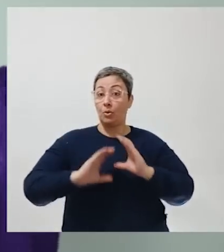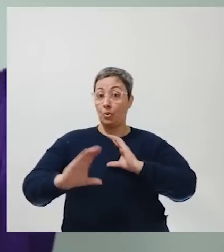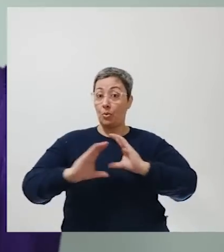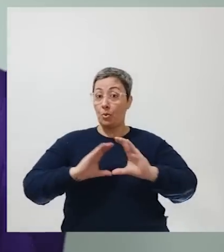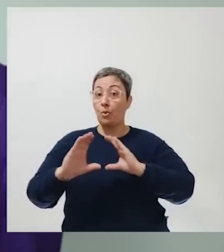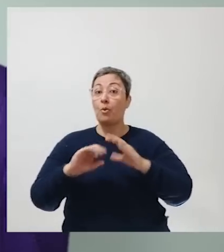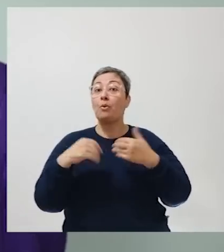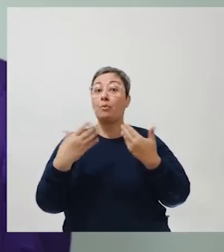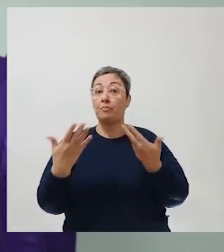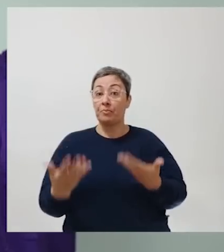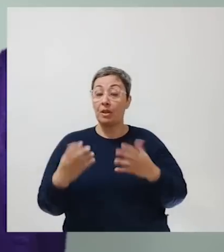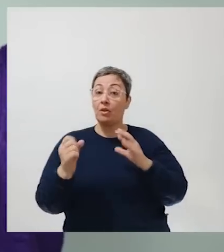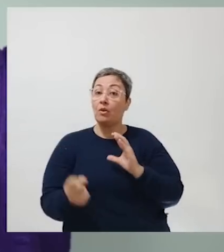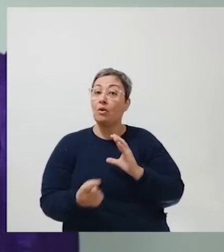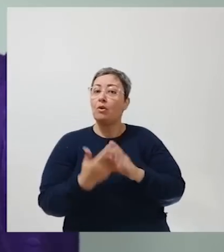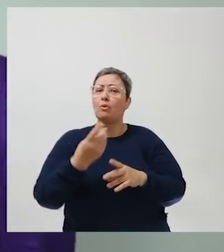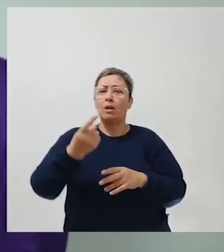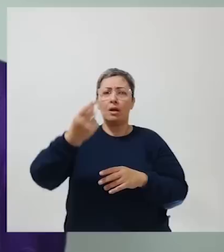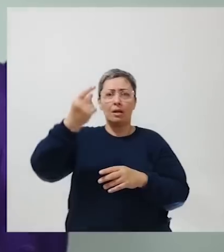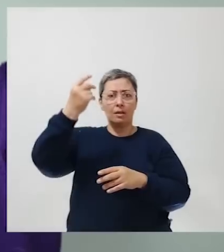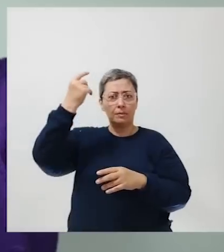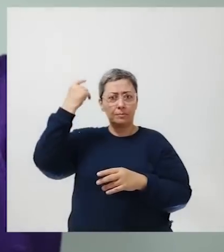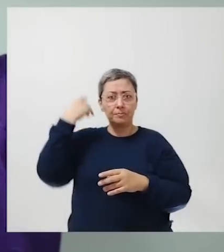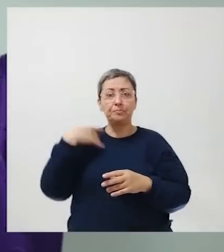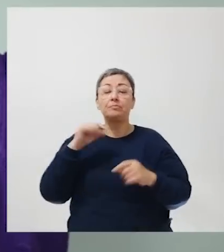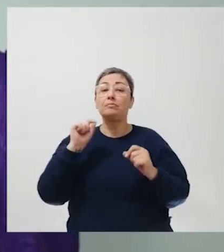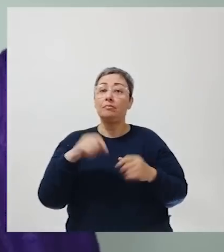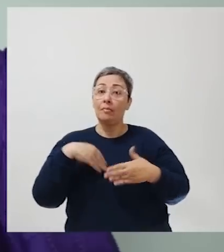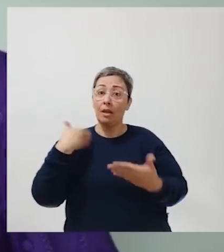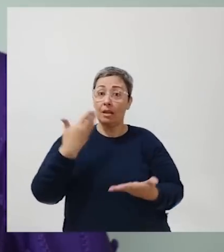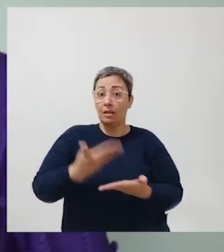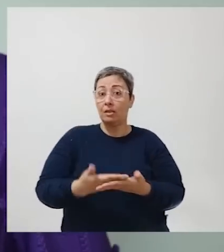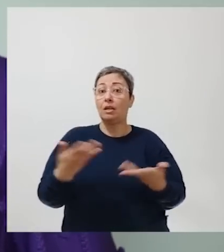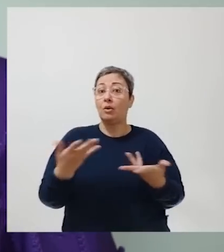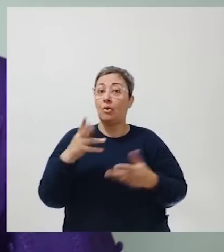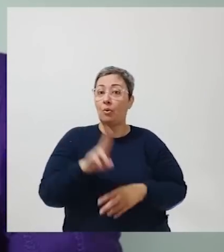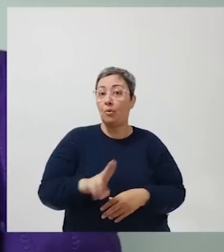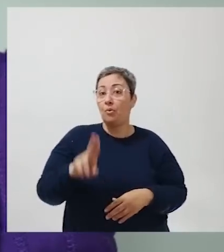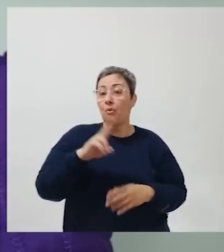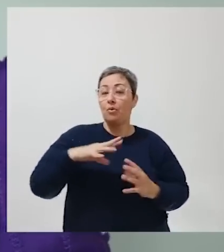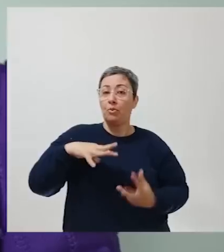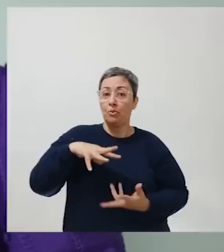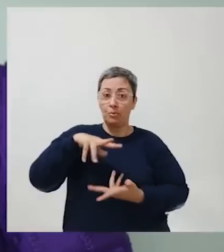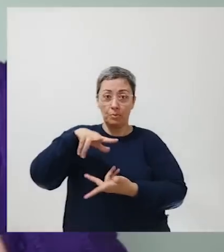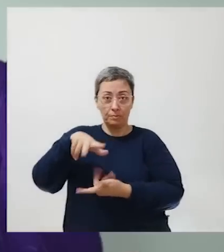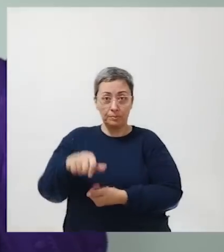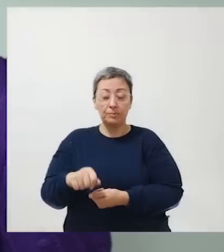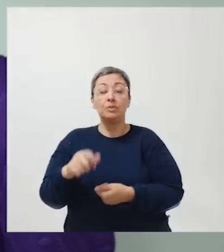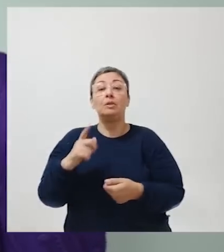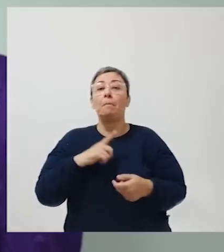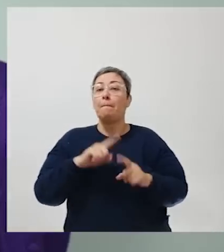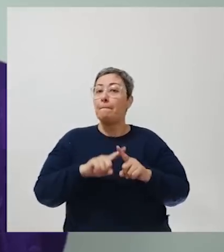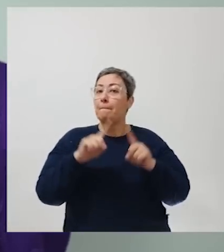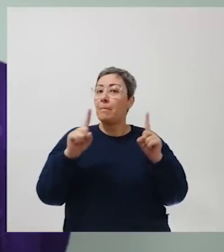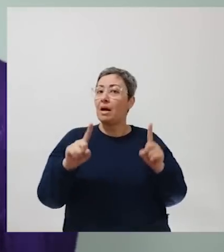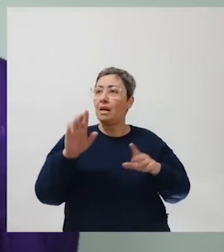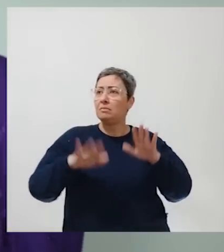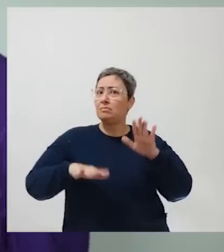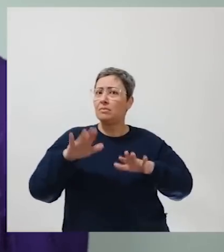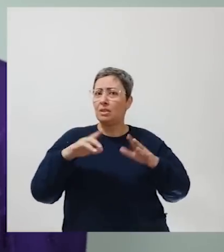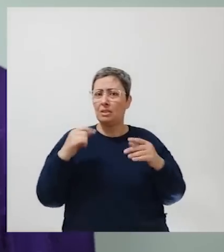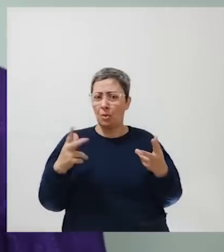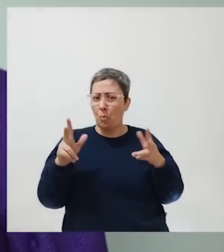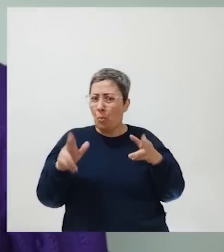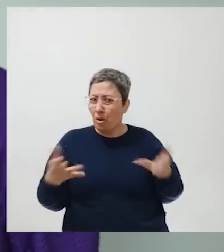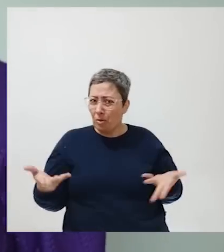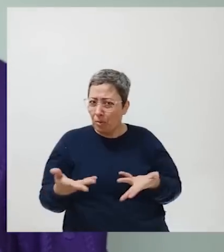de comunicação que foi criado há bastante tempo e que ainda hoje é utilizado no mundo todo. Mas ele nem